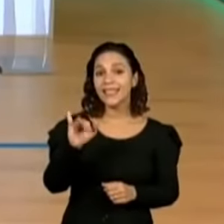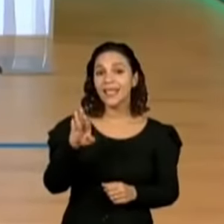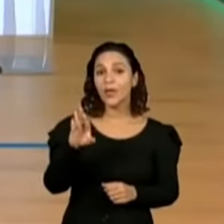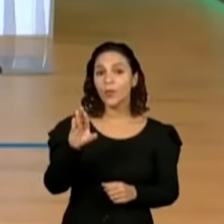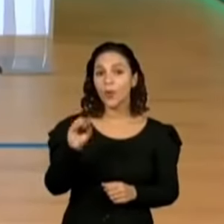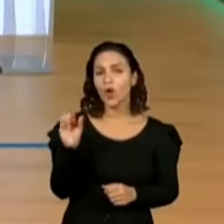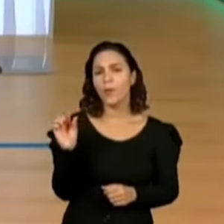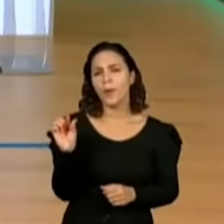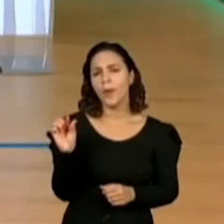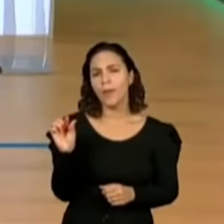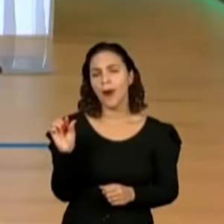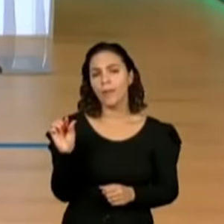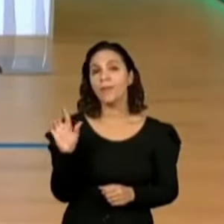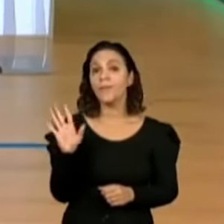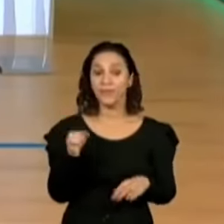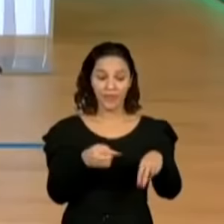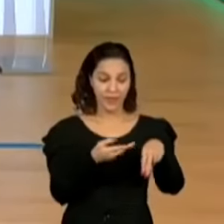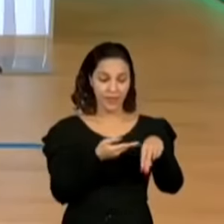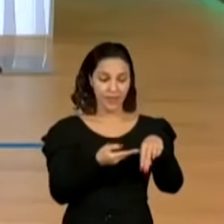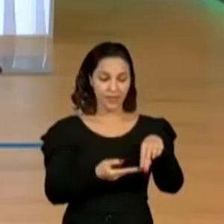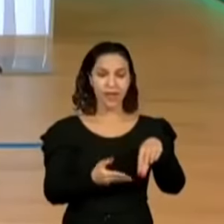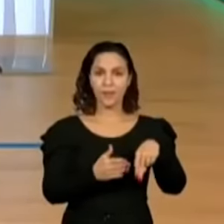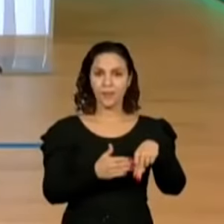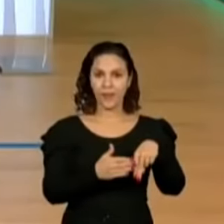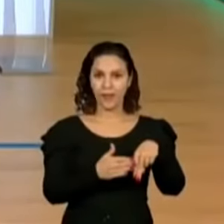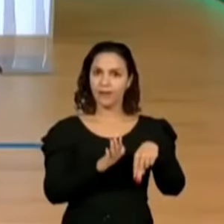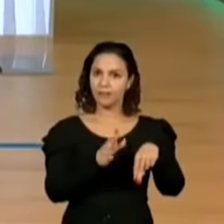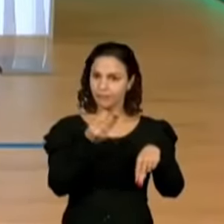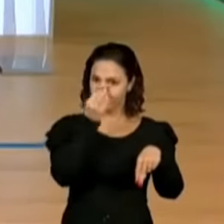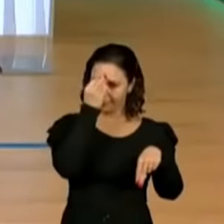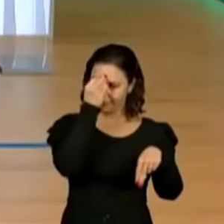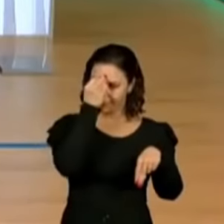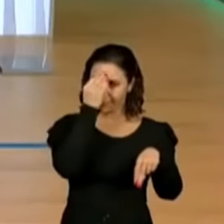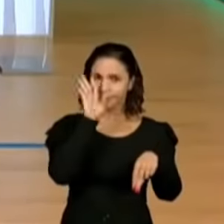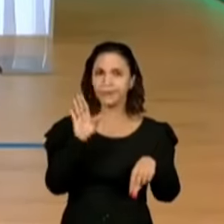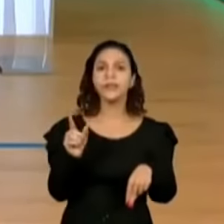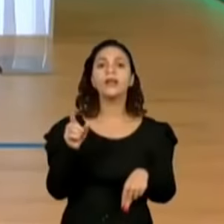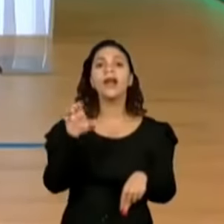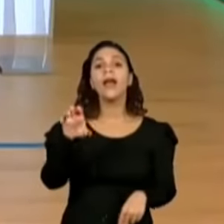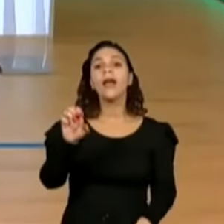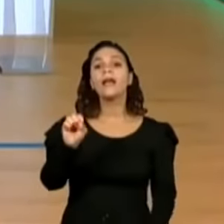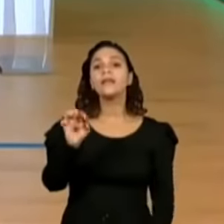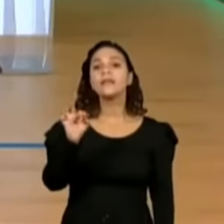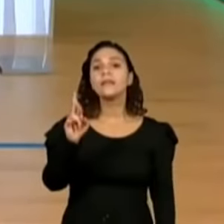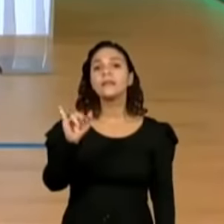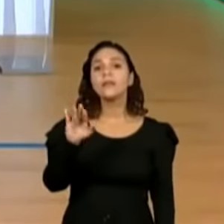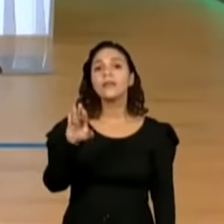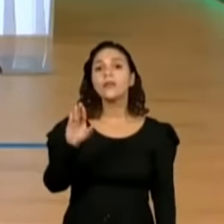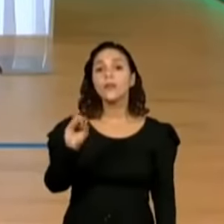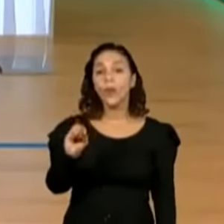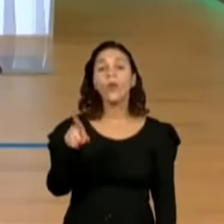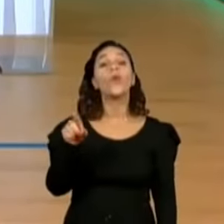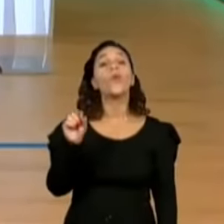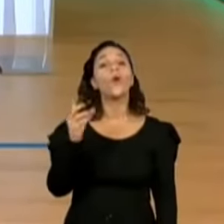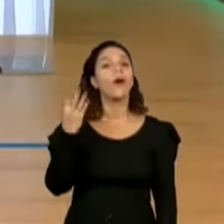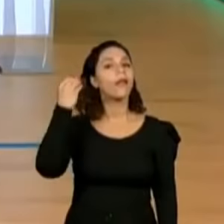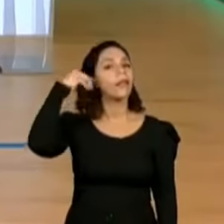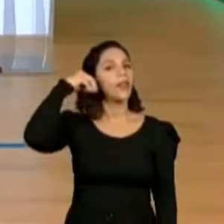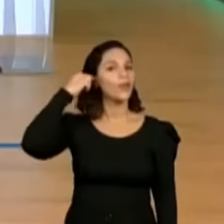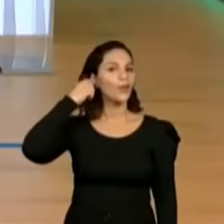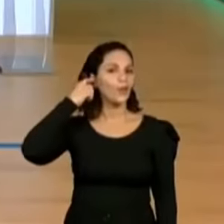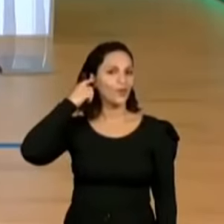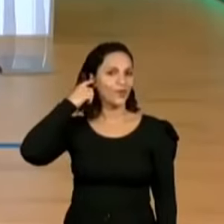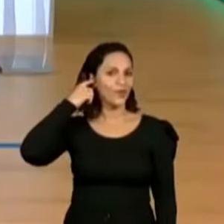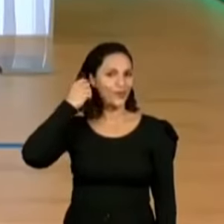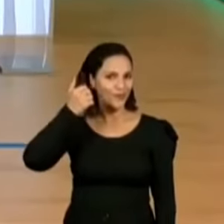Dentro do ouvido. Dentro do ouvido, ok. Vamos guardar essas informações aí para já fazer um Você Sabia para os colegas, hein?